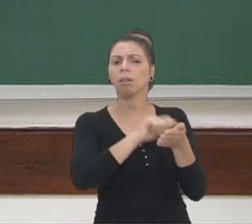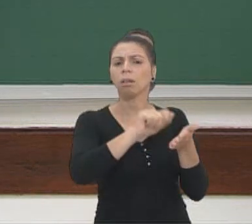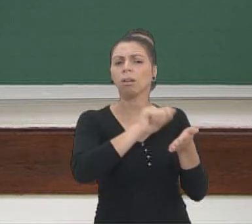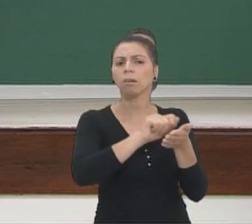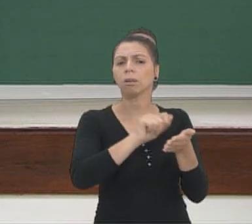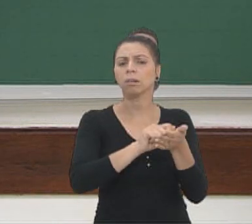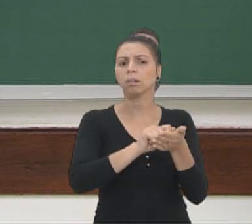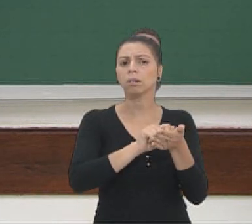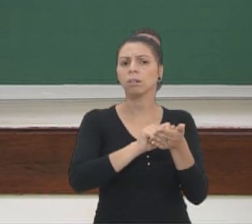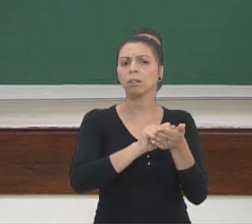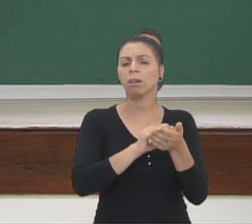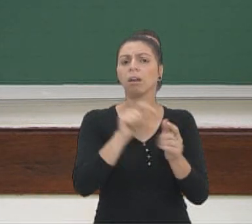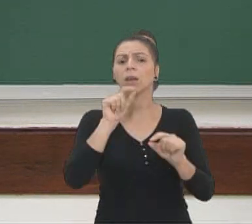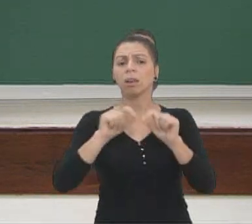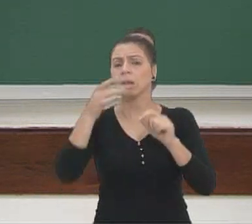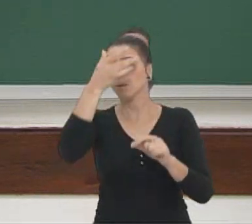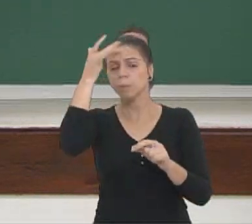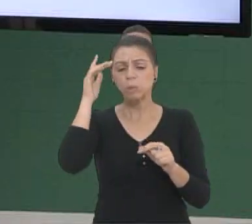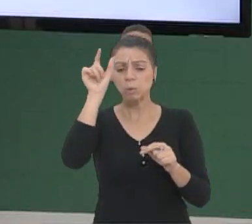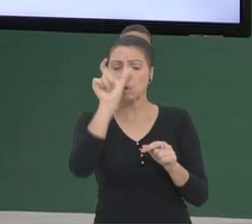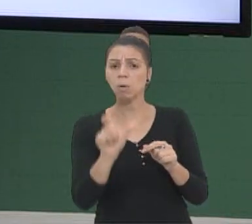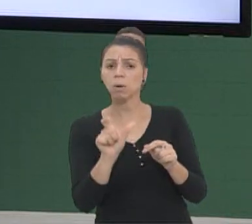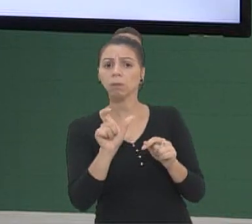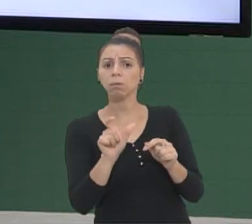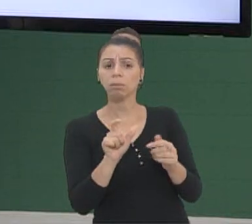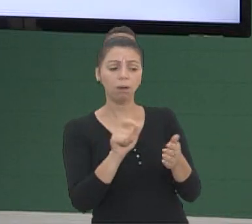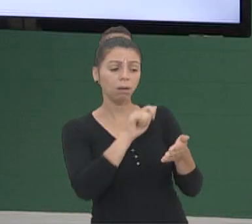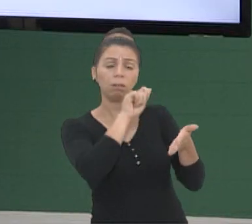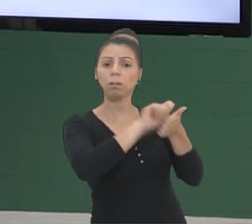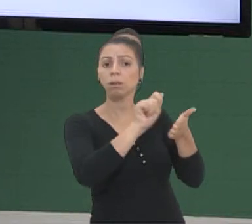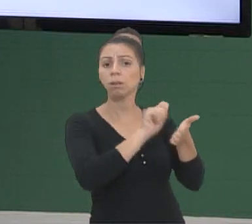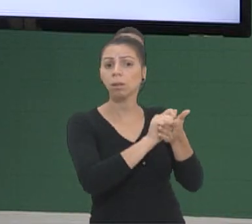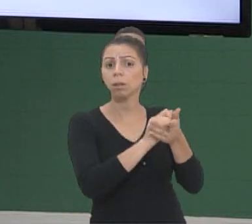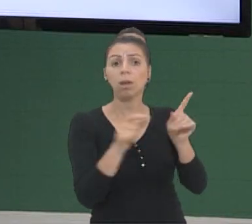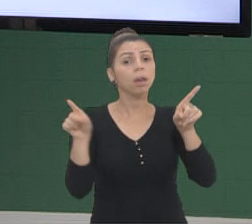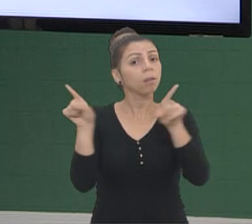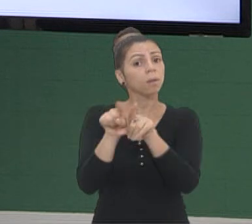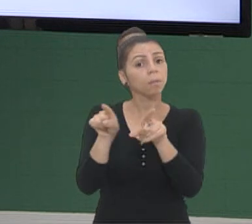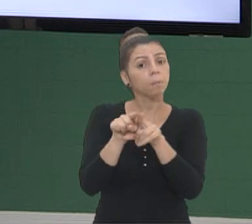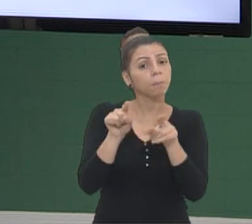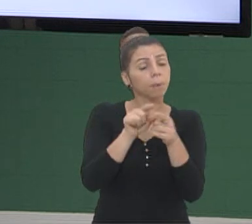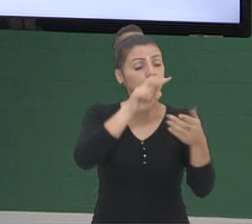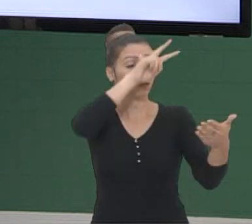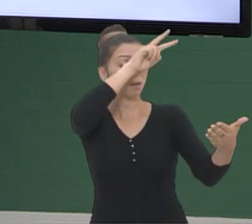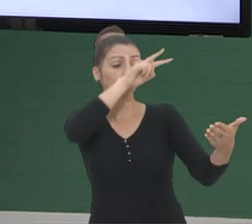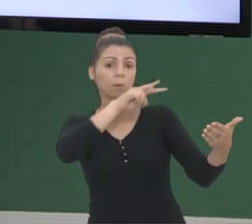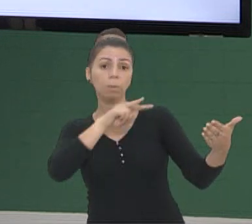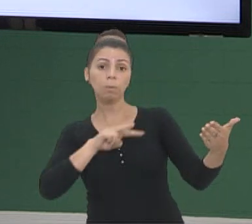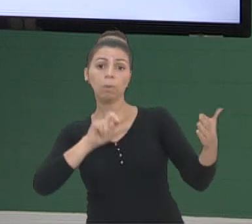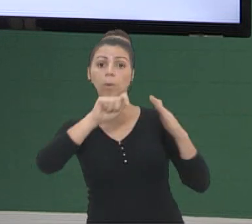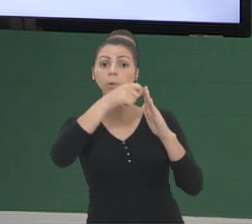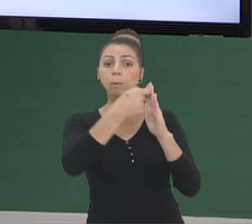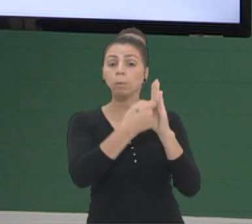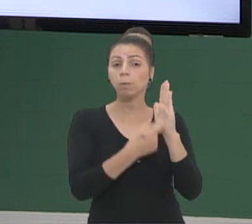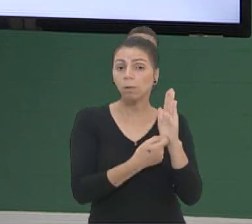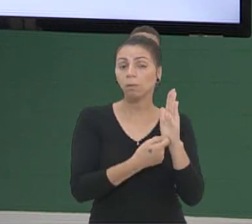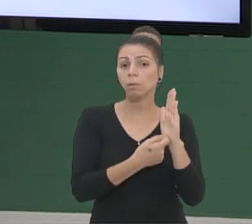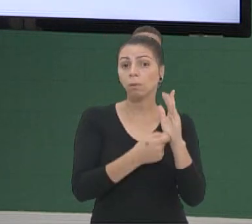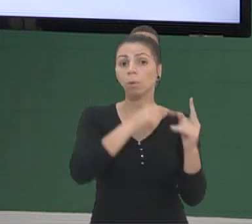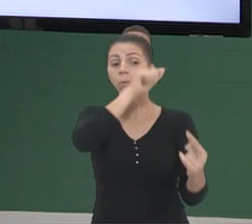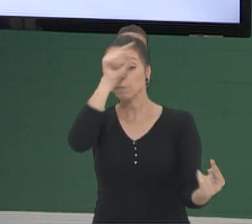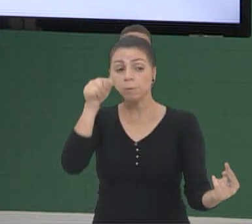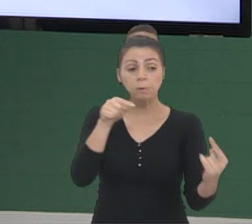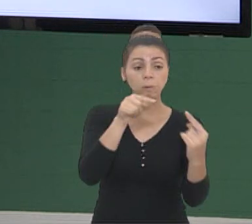Quem é que tem autoridade para produzir? A gente também falou dos leitores desse texto, certo? A gente também falou do objetivo